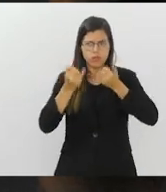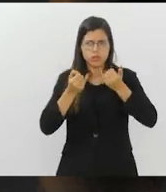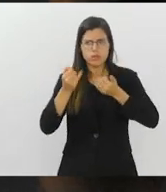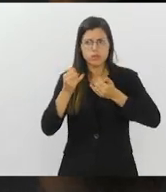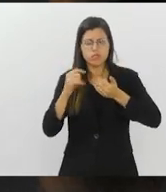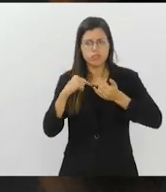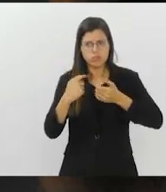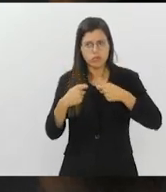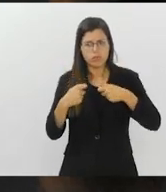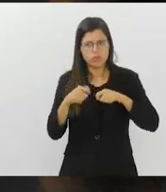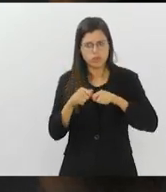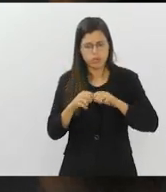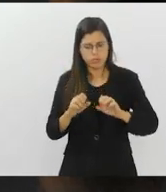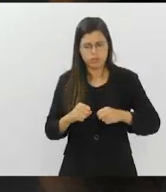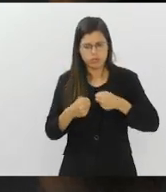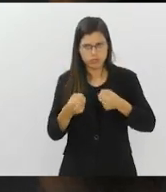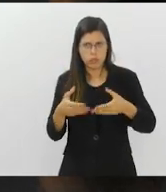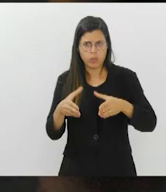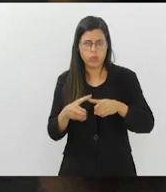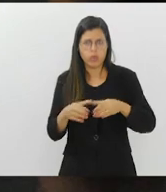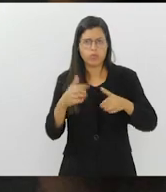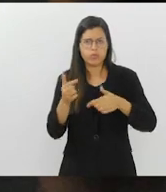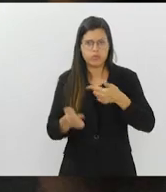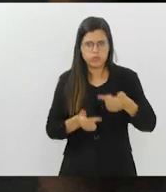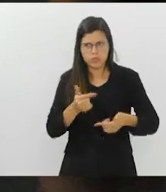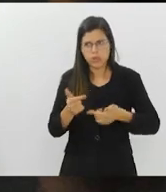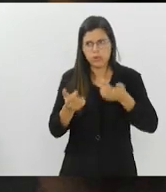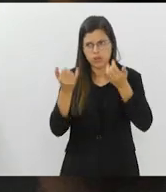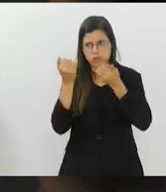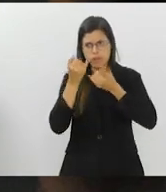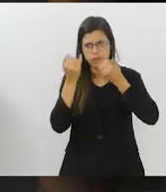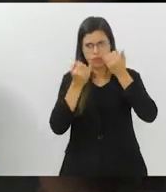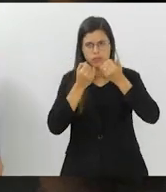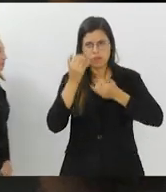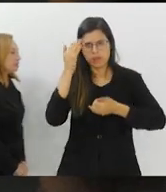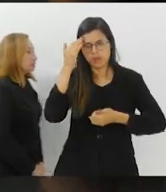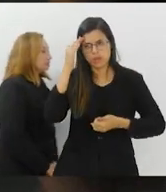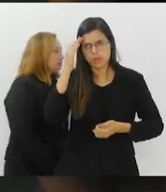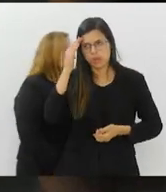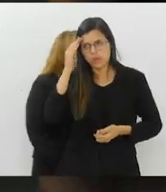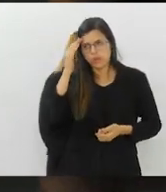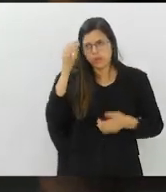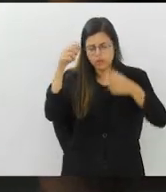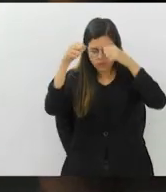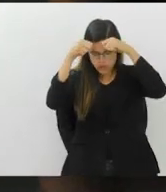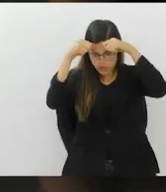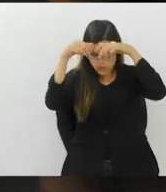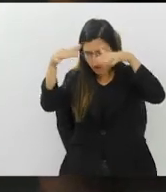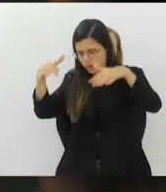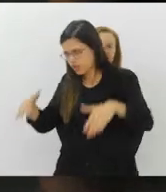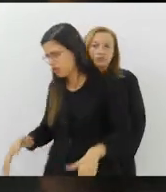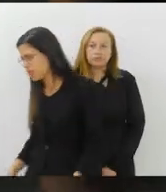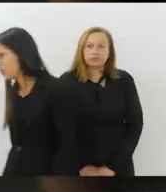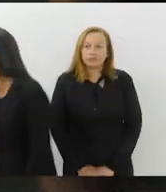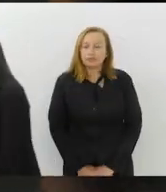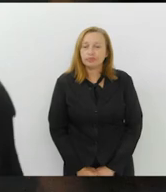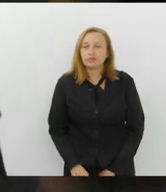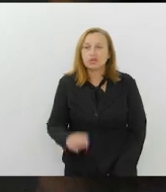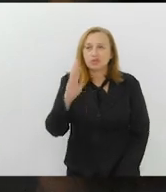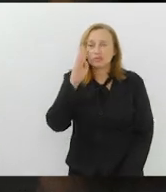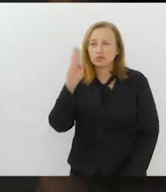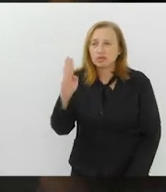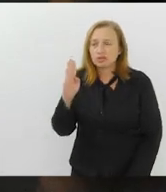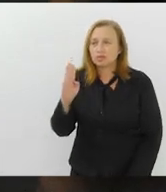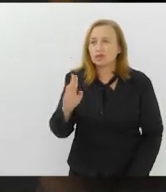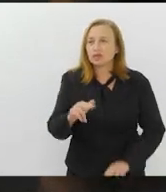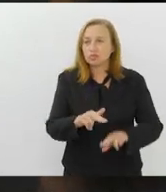fizemos um esforço no grupo de trabalho da informação que iríamos apurar e entendemos que o transtorno do espectro autista, que era uma das principais causas